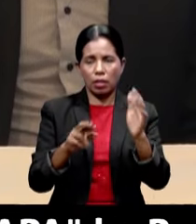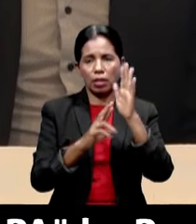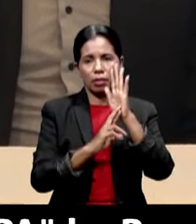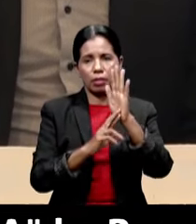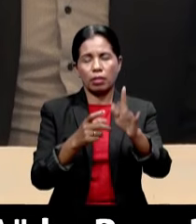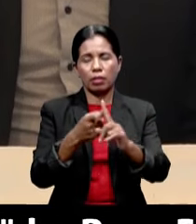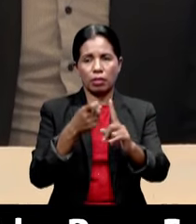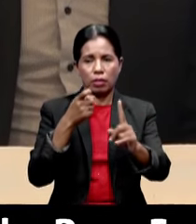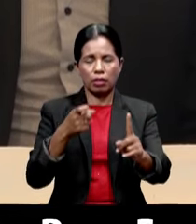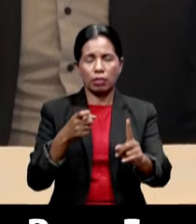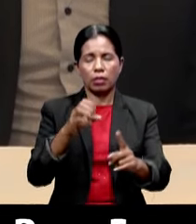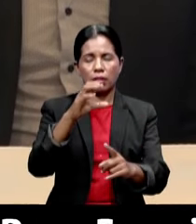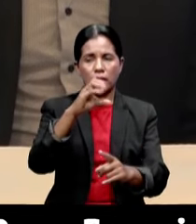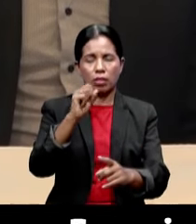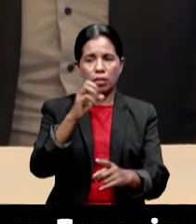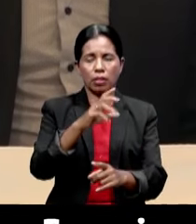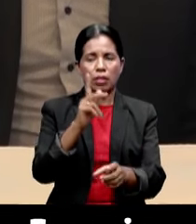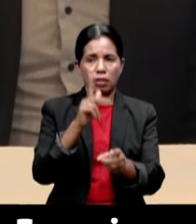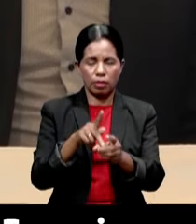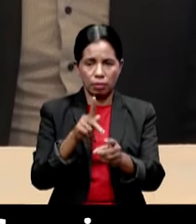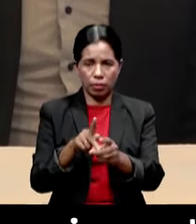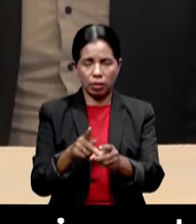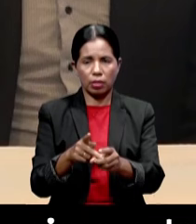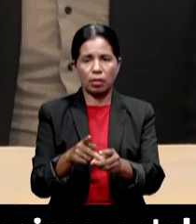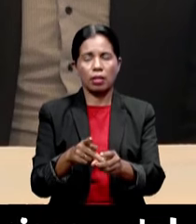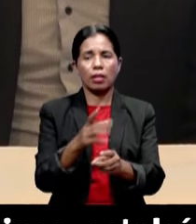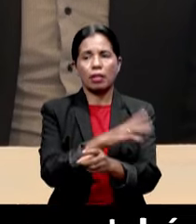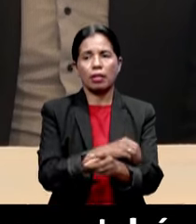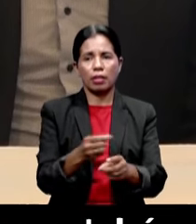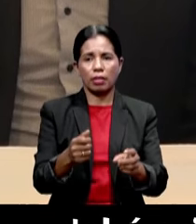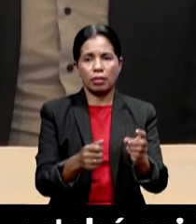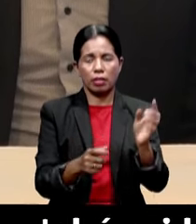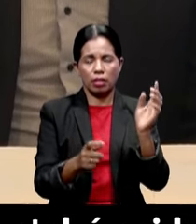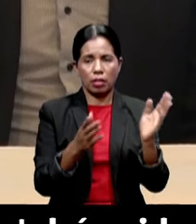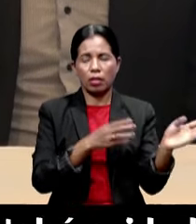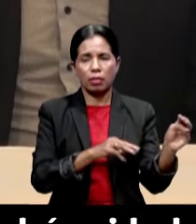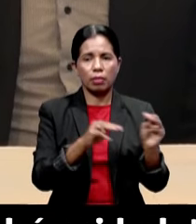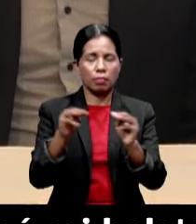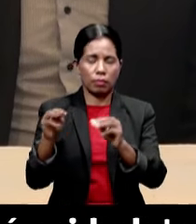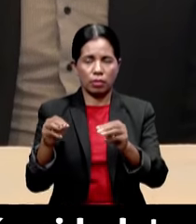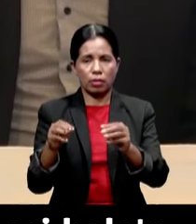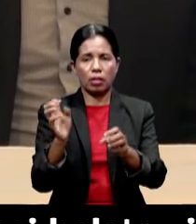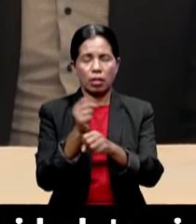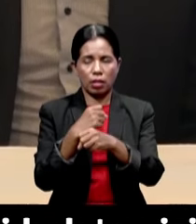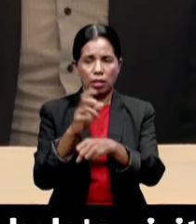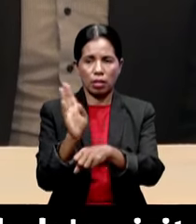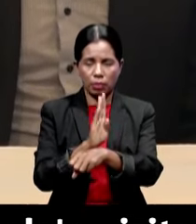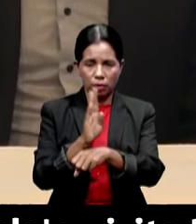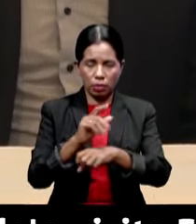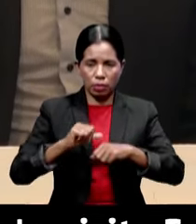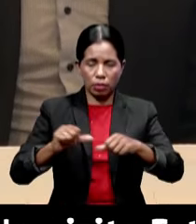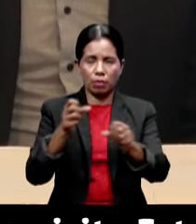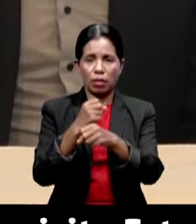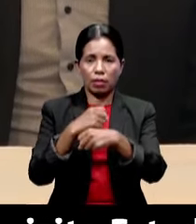representantes do consórcio Greater Sunrise, onde avança negociações com o